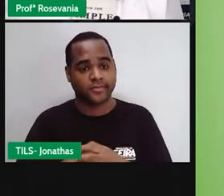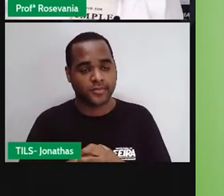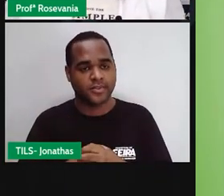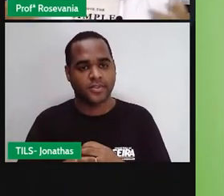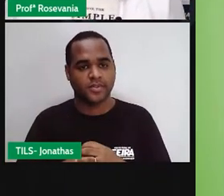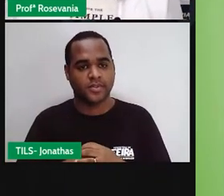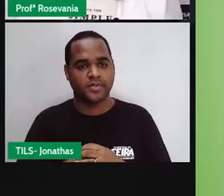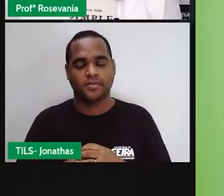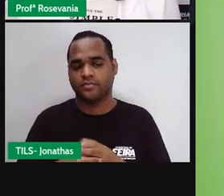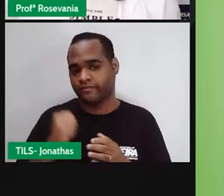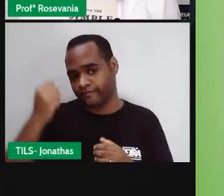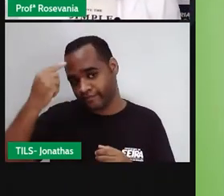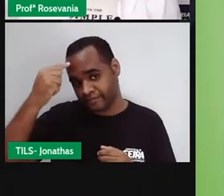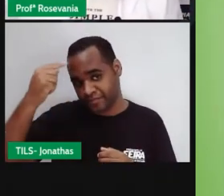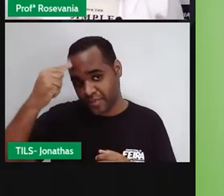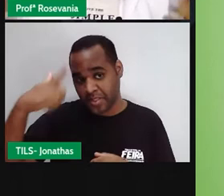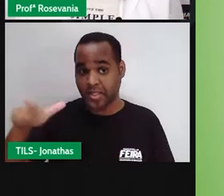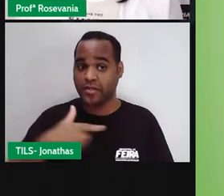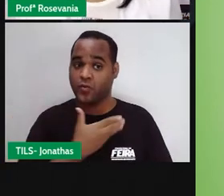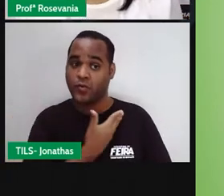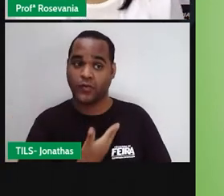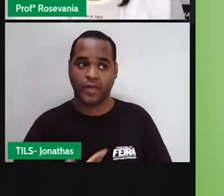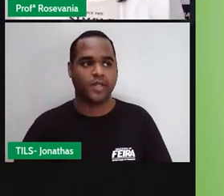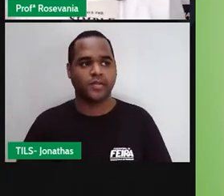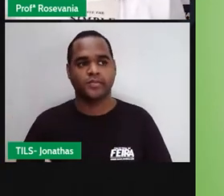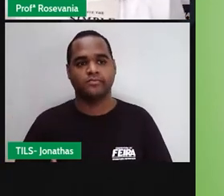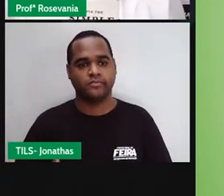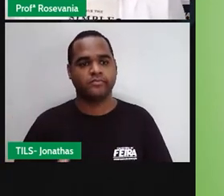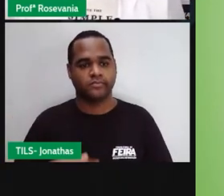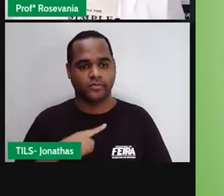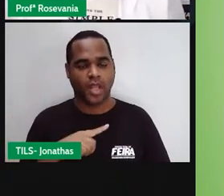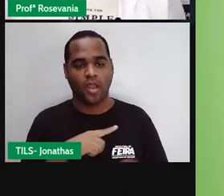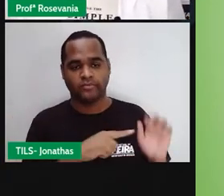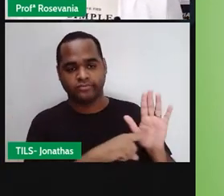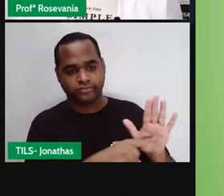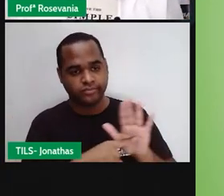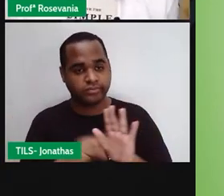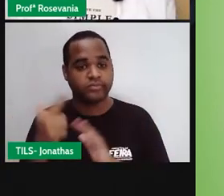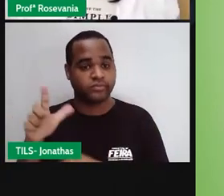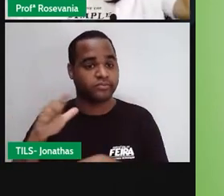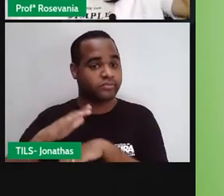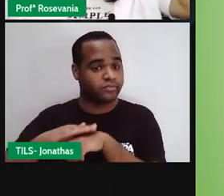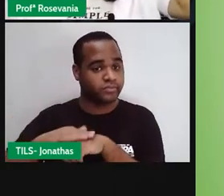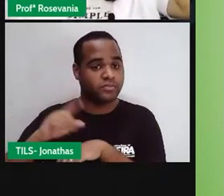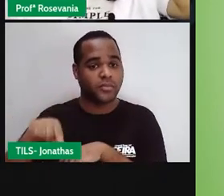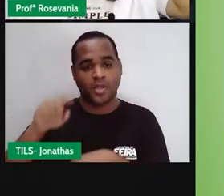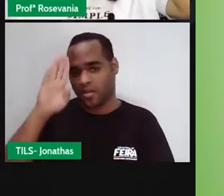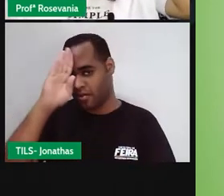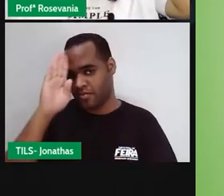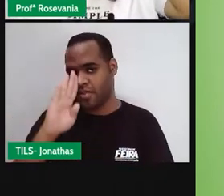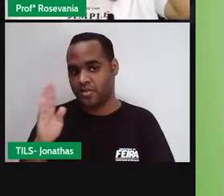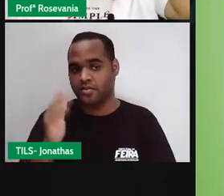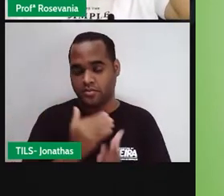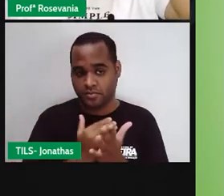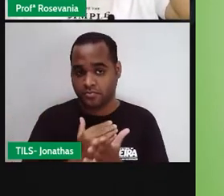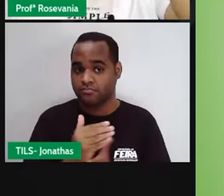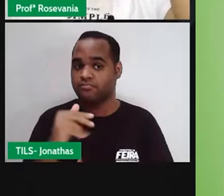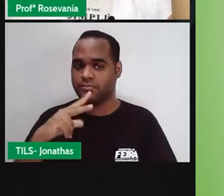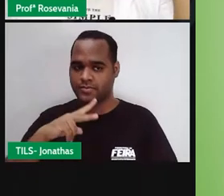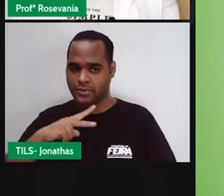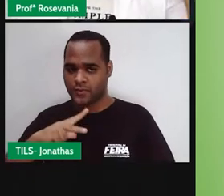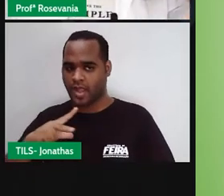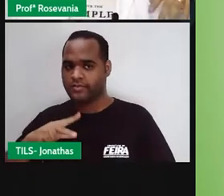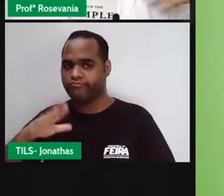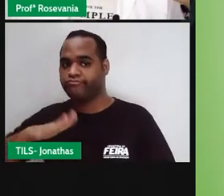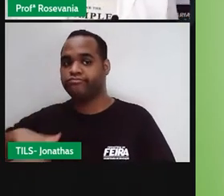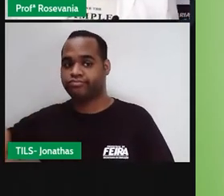início não tinha nenhuma ajuda do governo, depois foi que veio ter essa ajuda do governo, como sempre no Brasil, primeira iniciativa privada, né, que faz